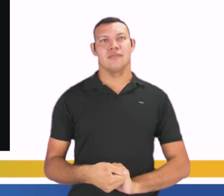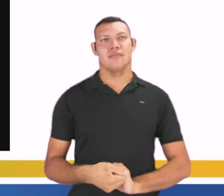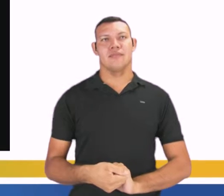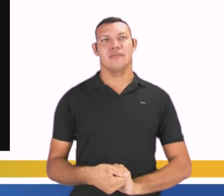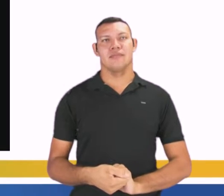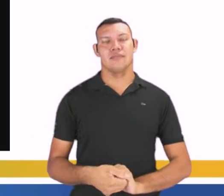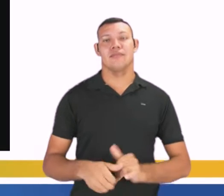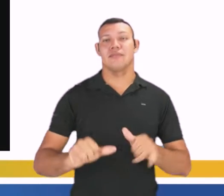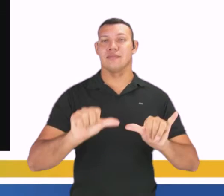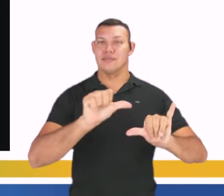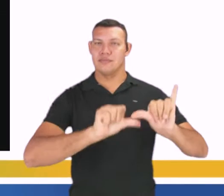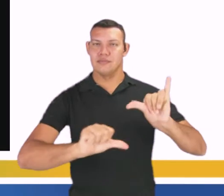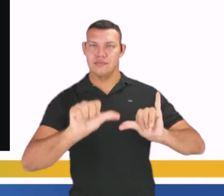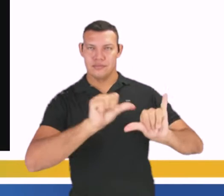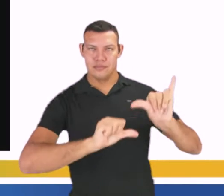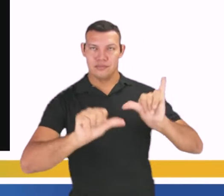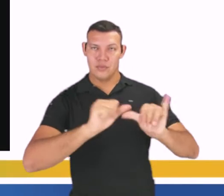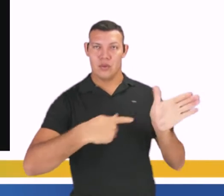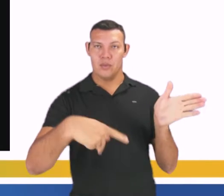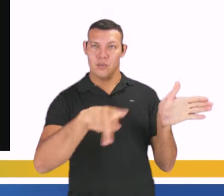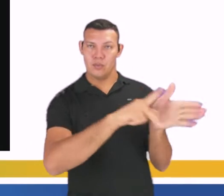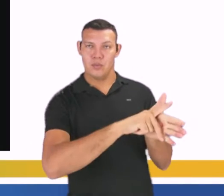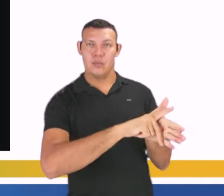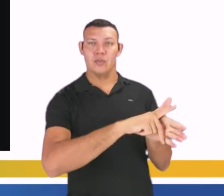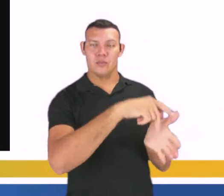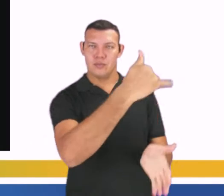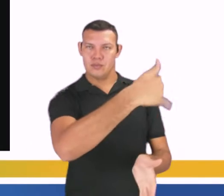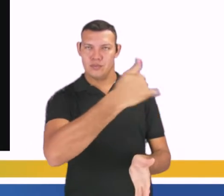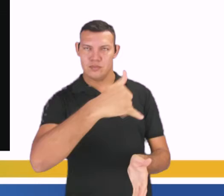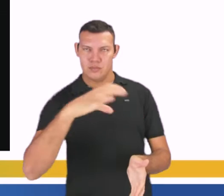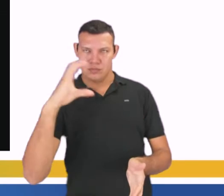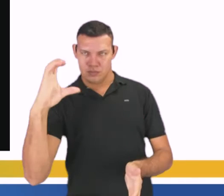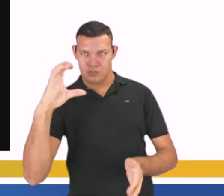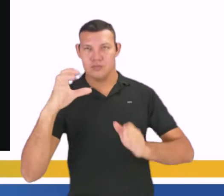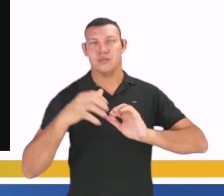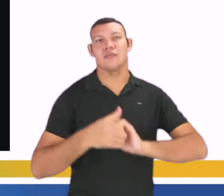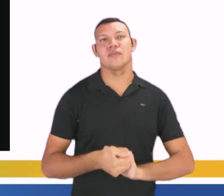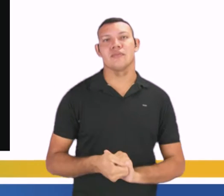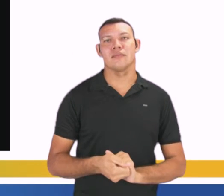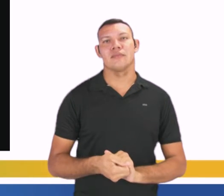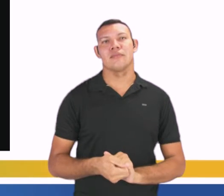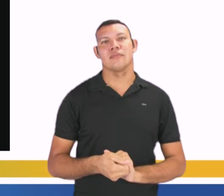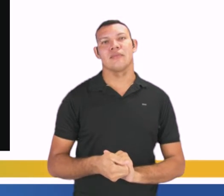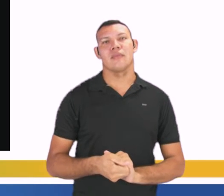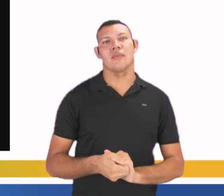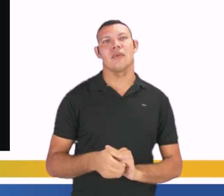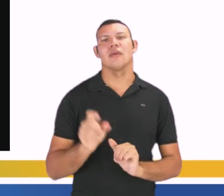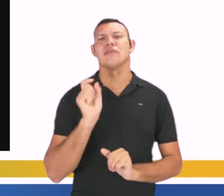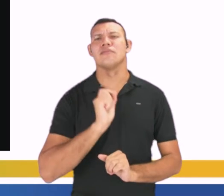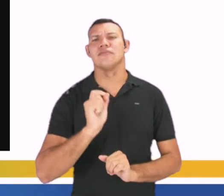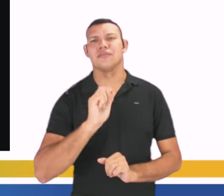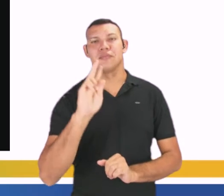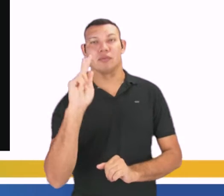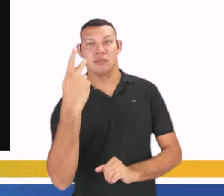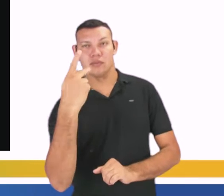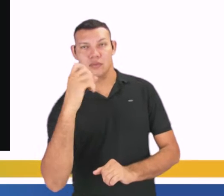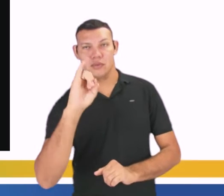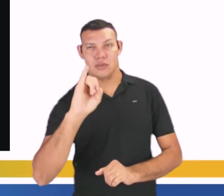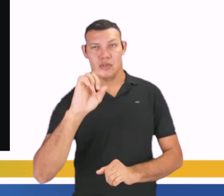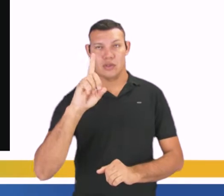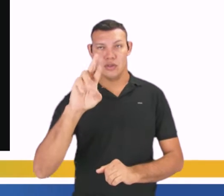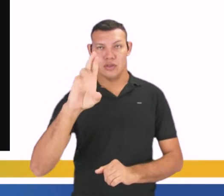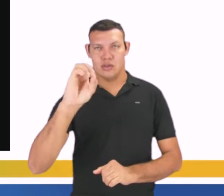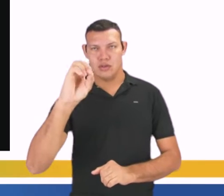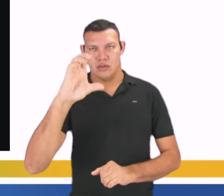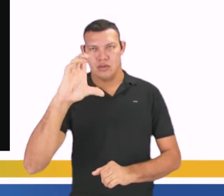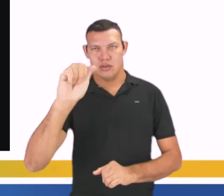Bem, sobre reações orgânicas, nós temos que ela se baseia nos hidrocarbonetos,